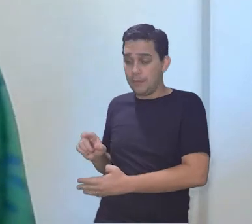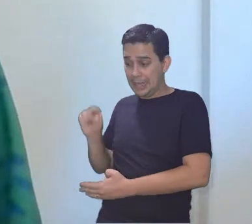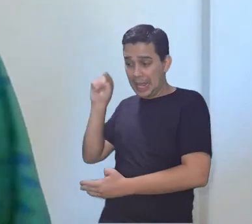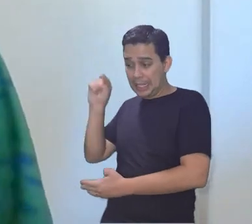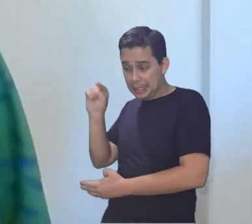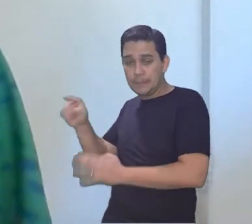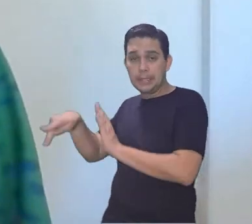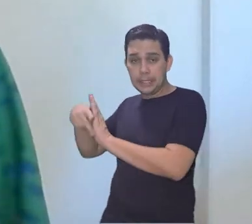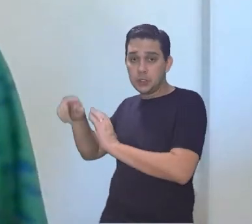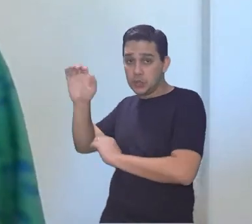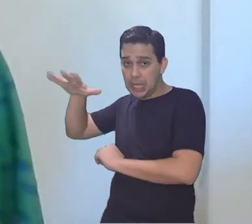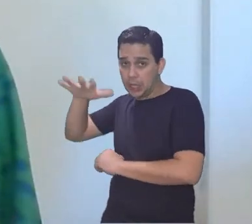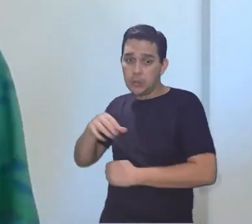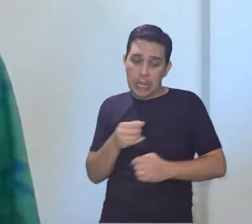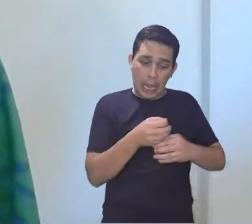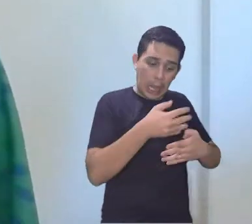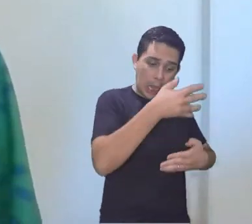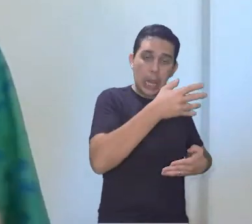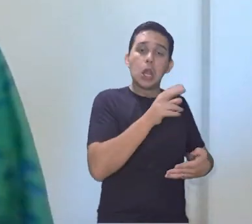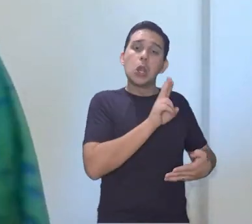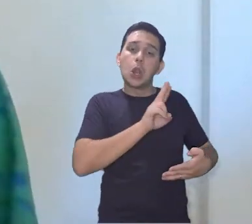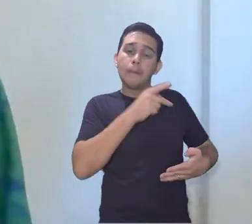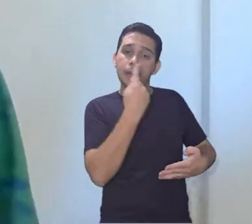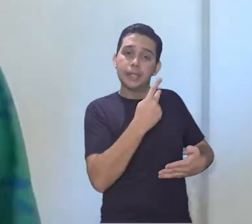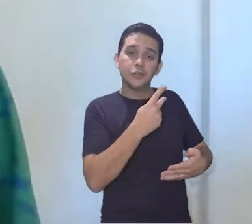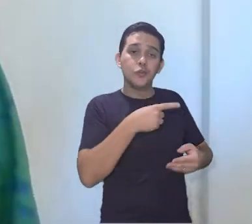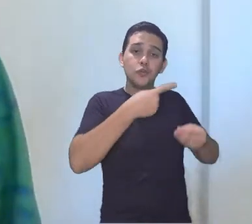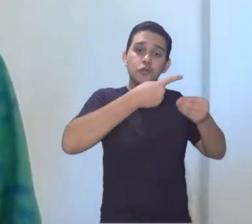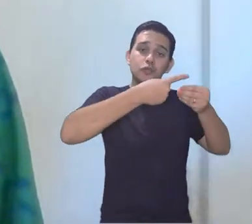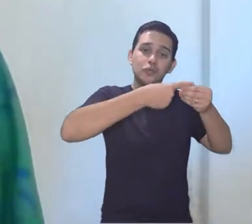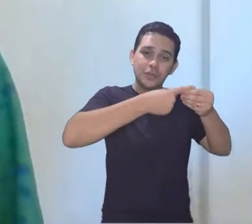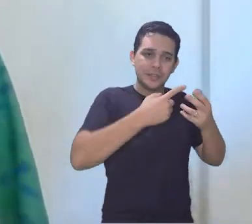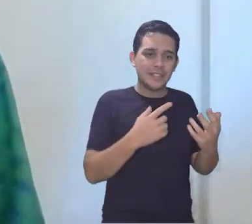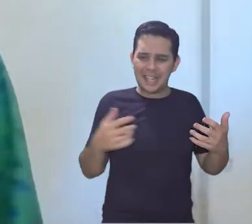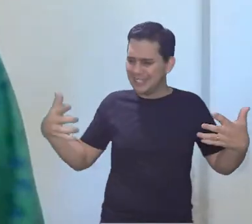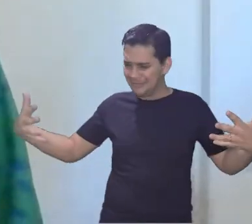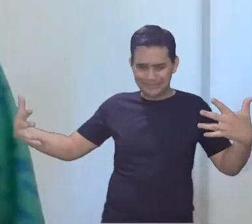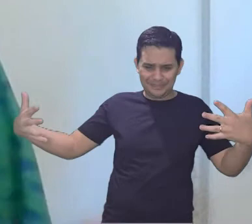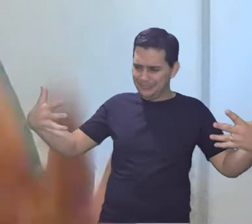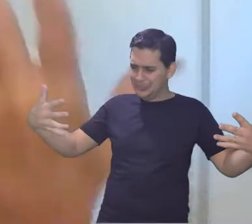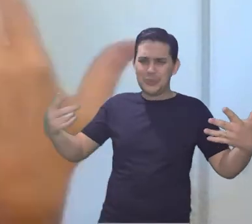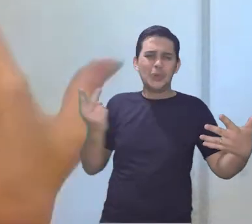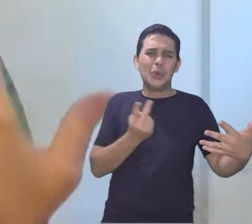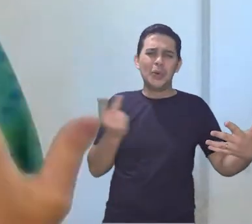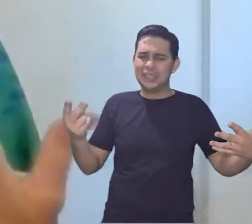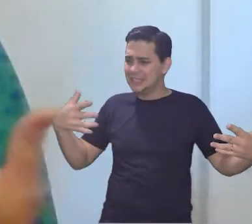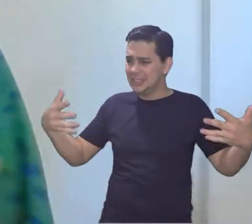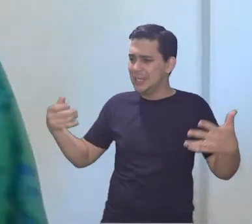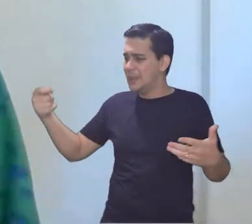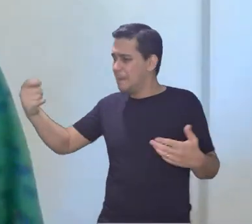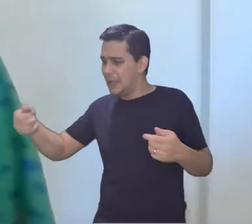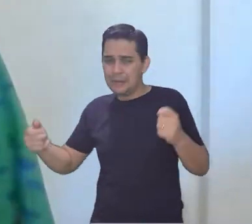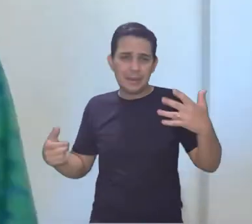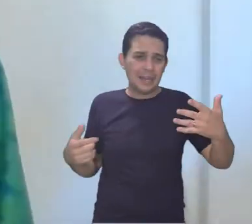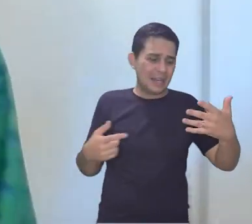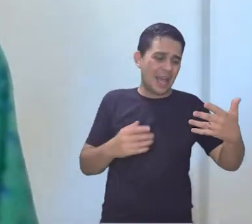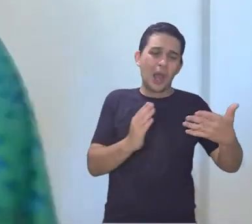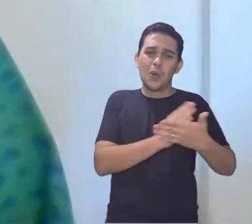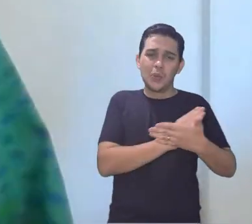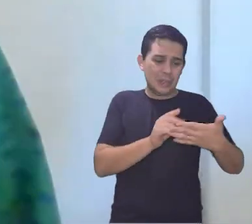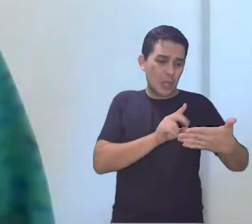tem havido problemas de duplicidade de cadastro, coisa que o Ministério Público já havia apontado no primeiro momento